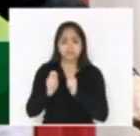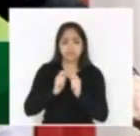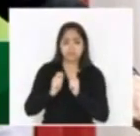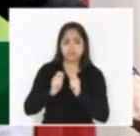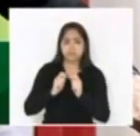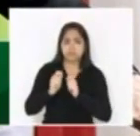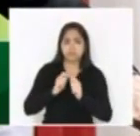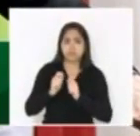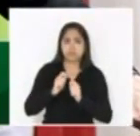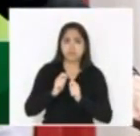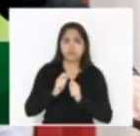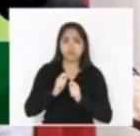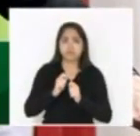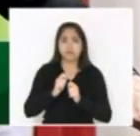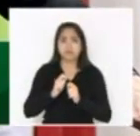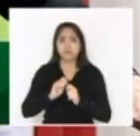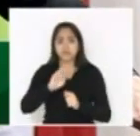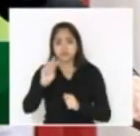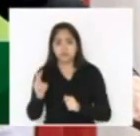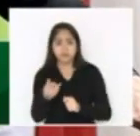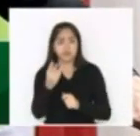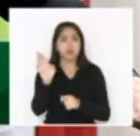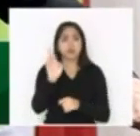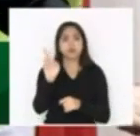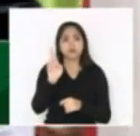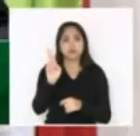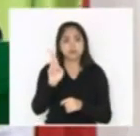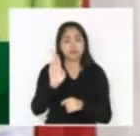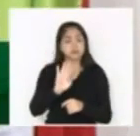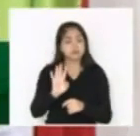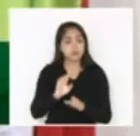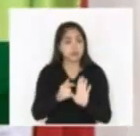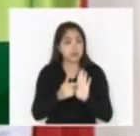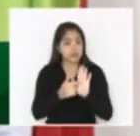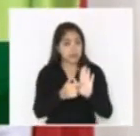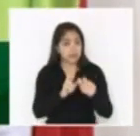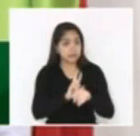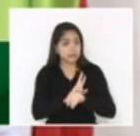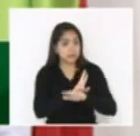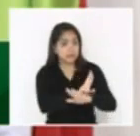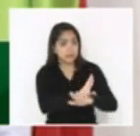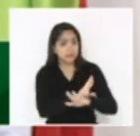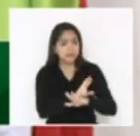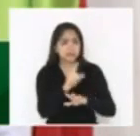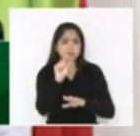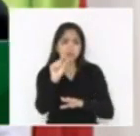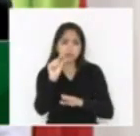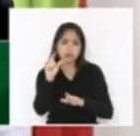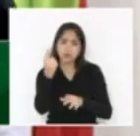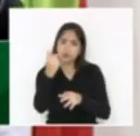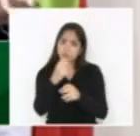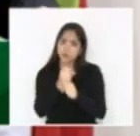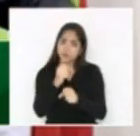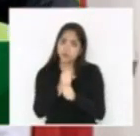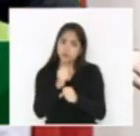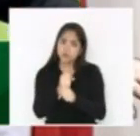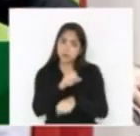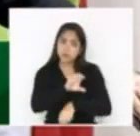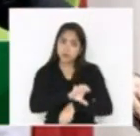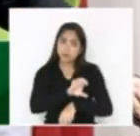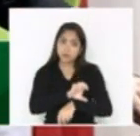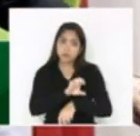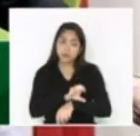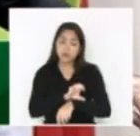Não é verdade. E elas representam muito pouco do orçamento do nosso Estado. É verdade, e eu